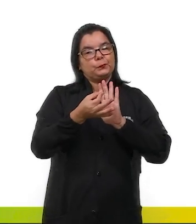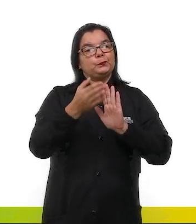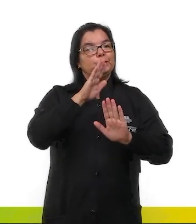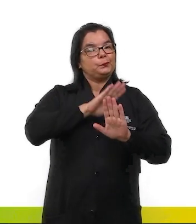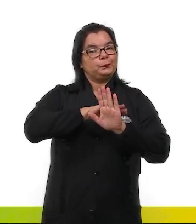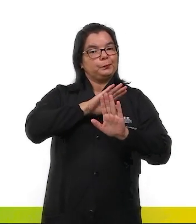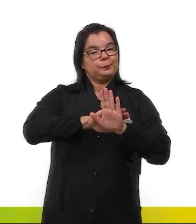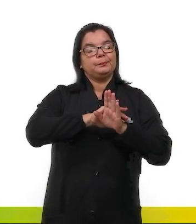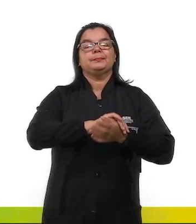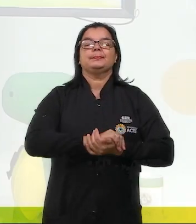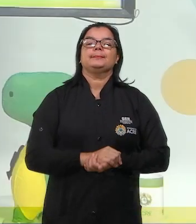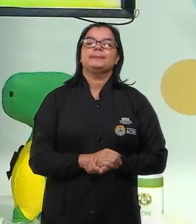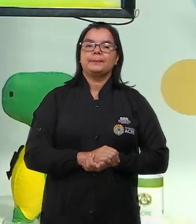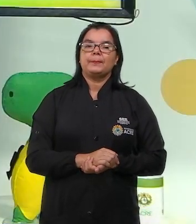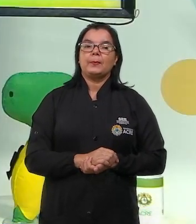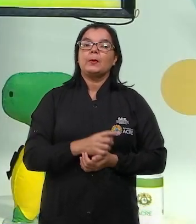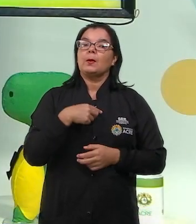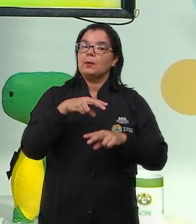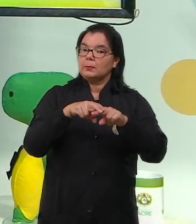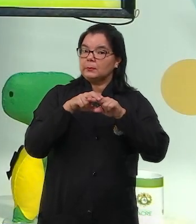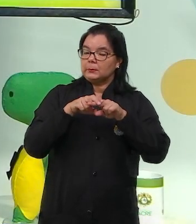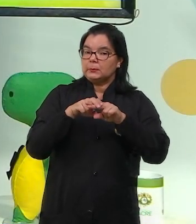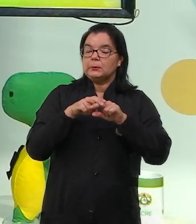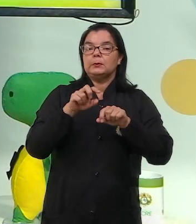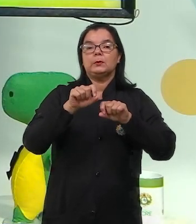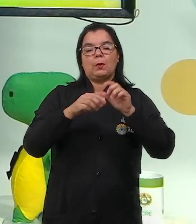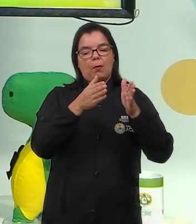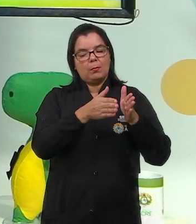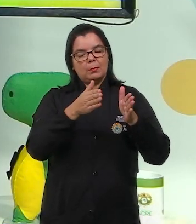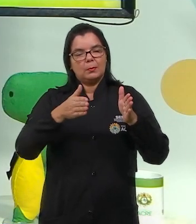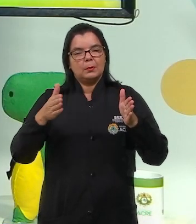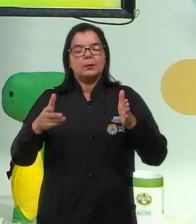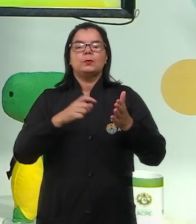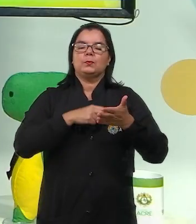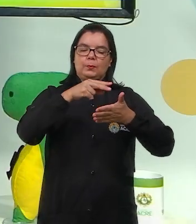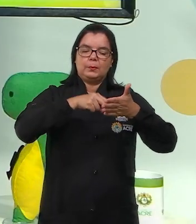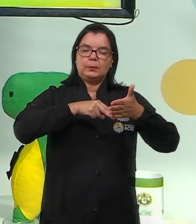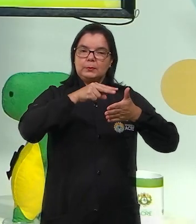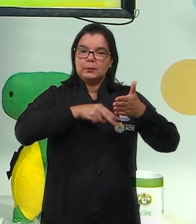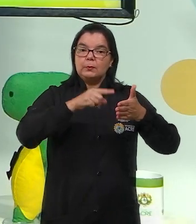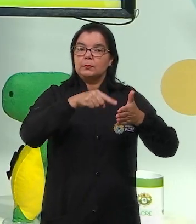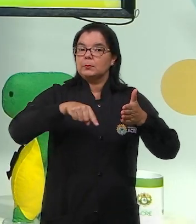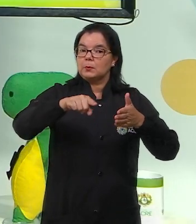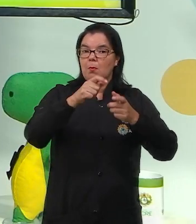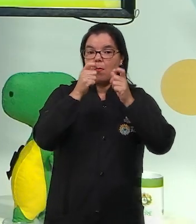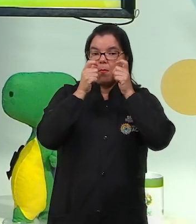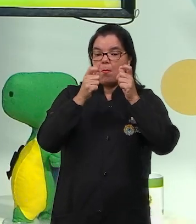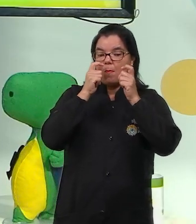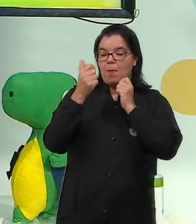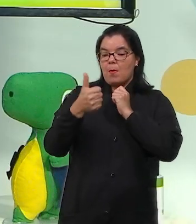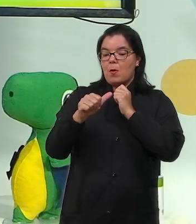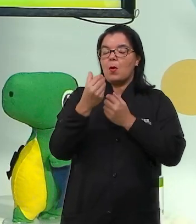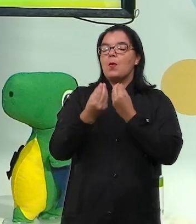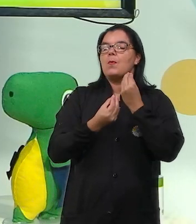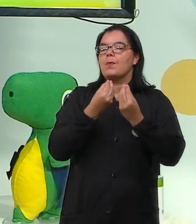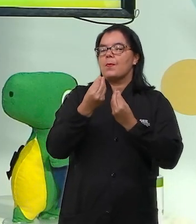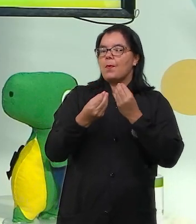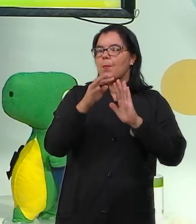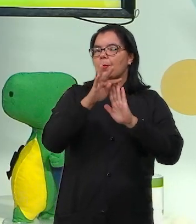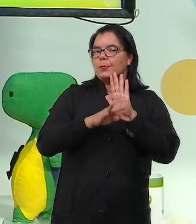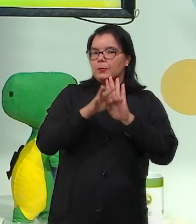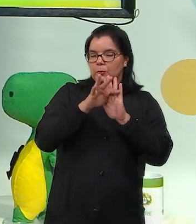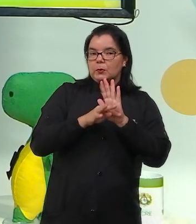opiniões disfarçadas. Então é por isso que nesse processo de leitura, vocês precisam analisar como esses textos